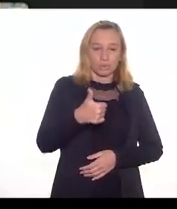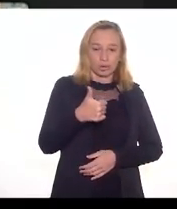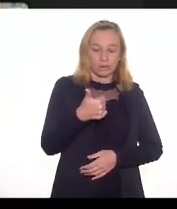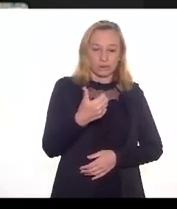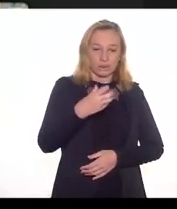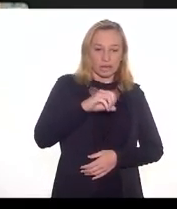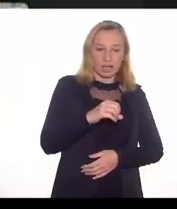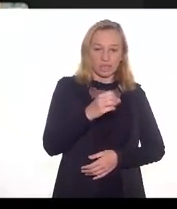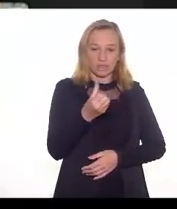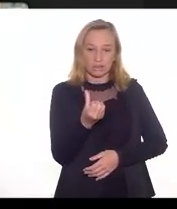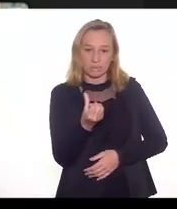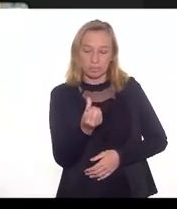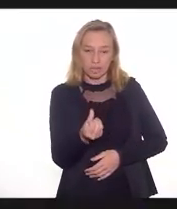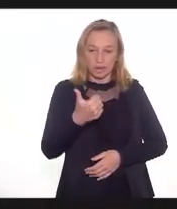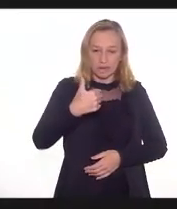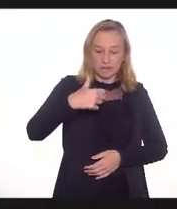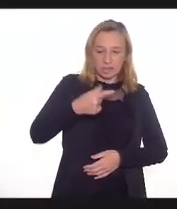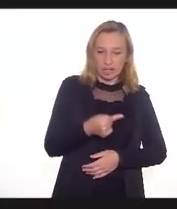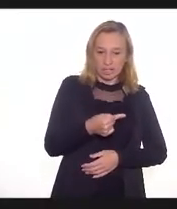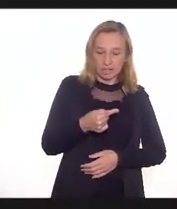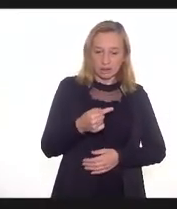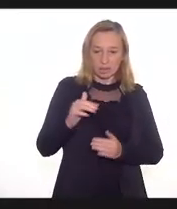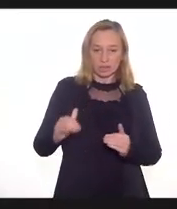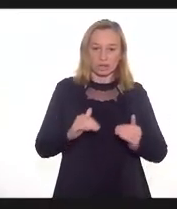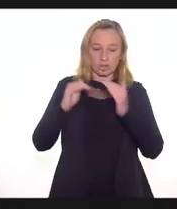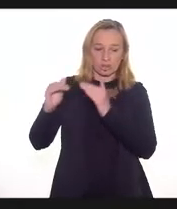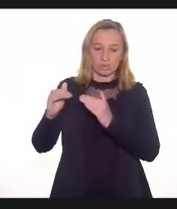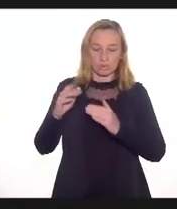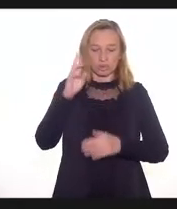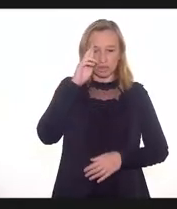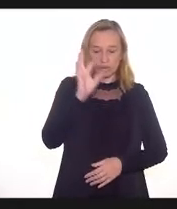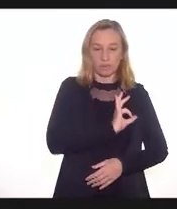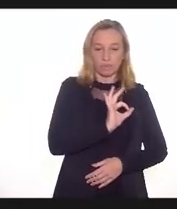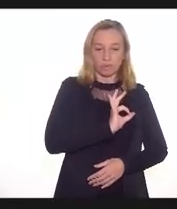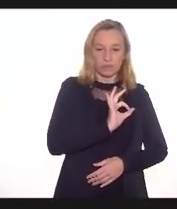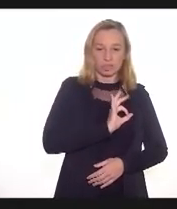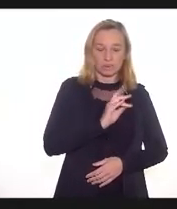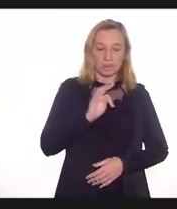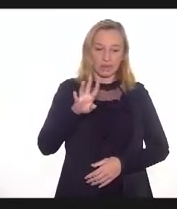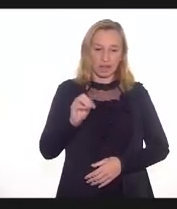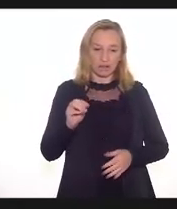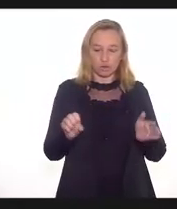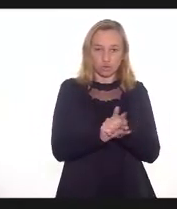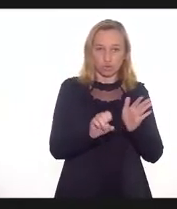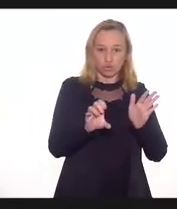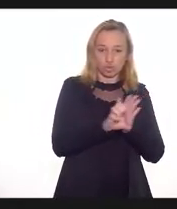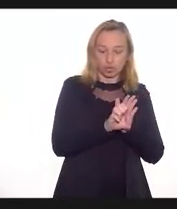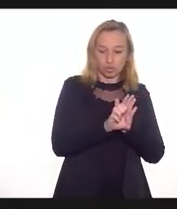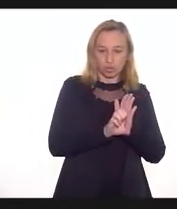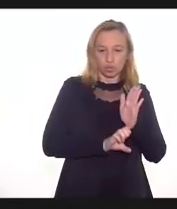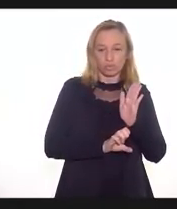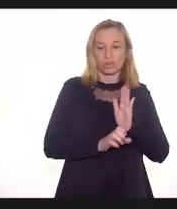1067, autoria do deputado subtenente Penado. O parecer pela constitucionalidade com emenda.